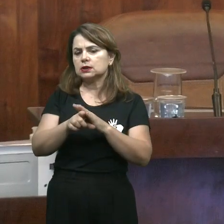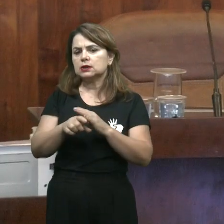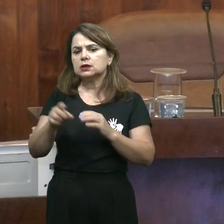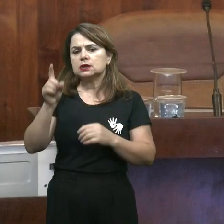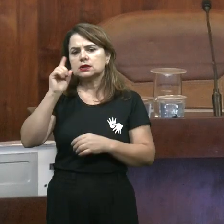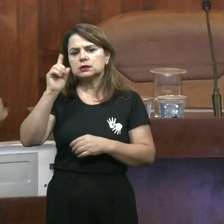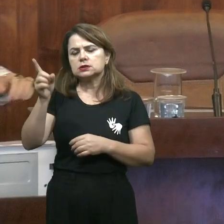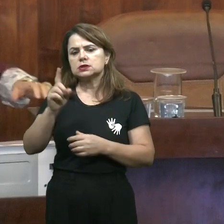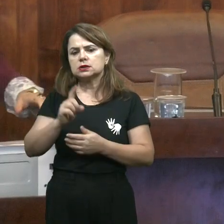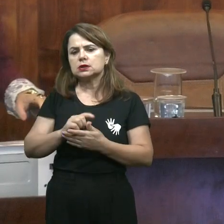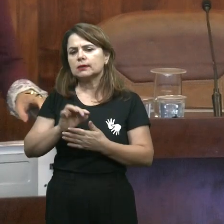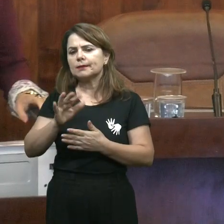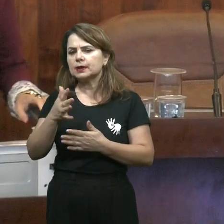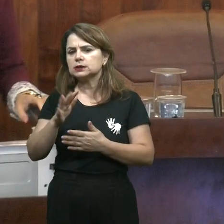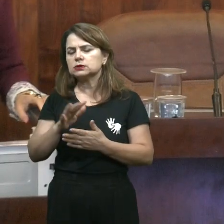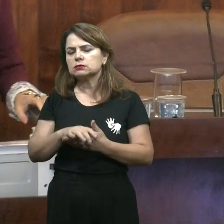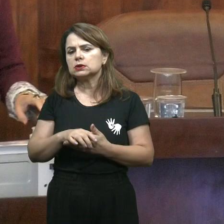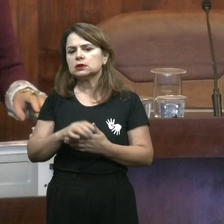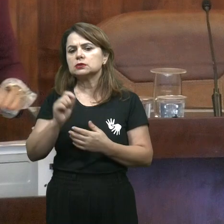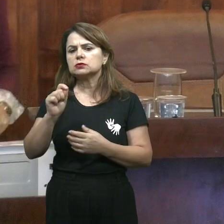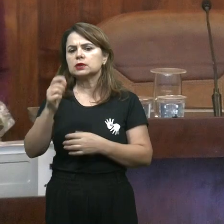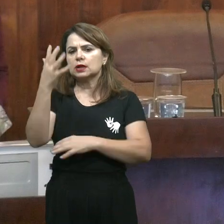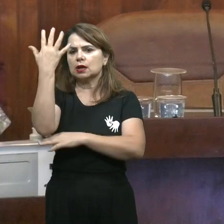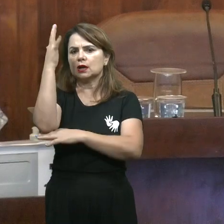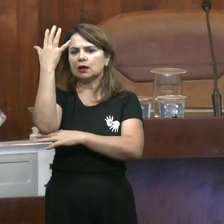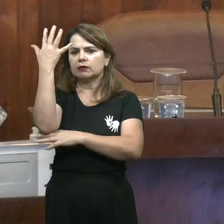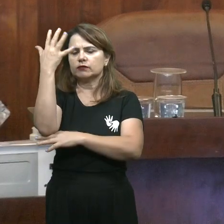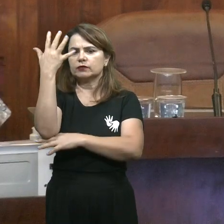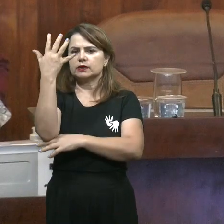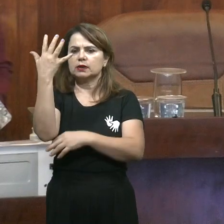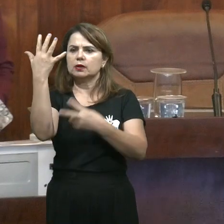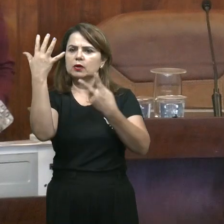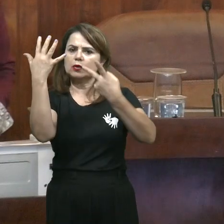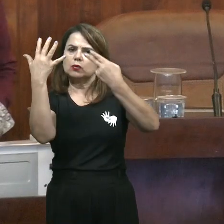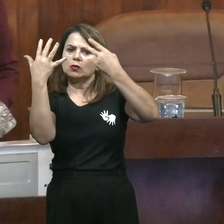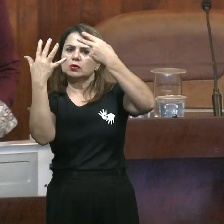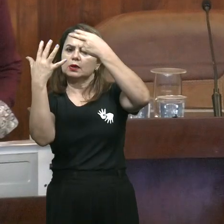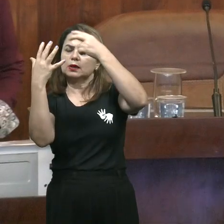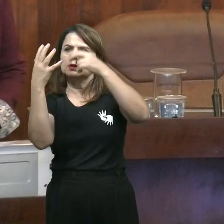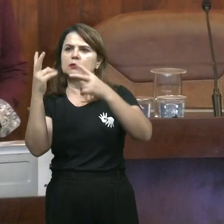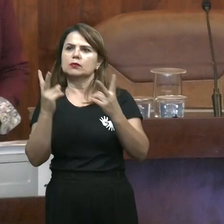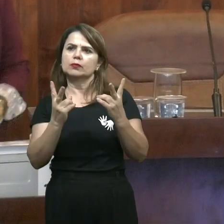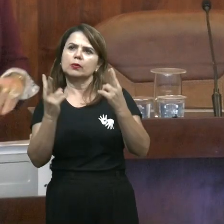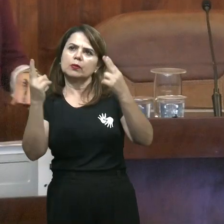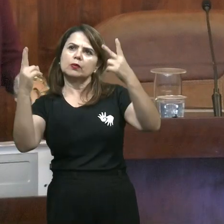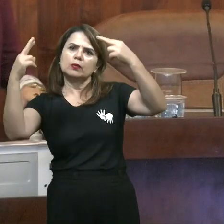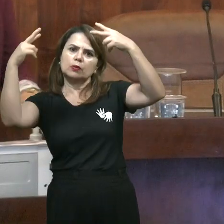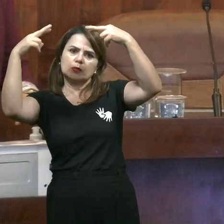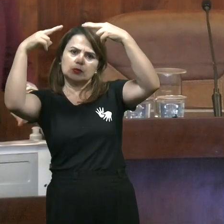for necessário em uma árvore existente, na Rua Francisco, Gale